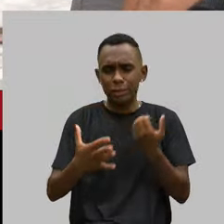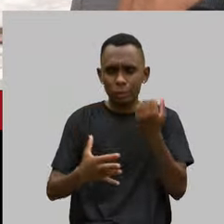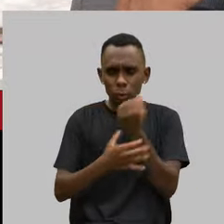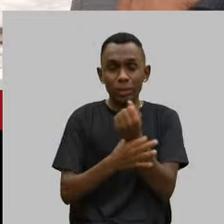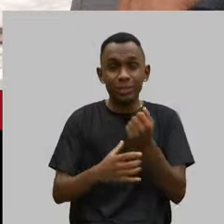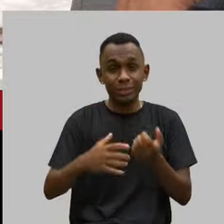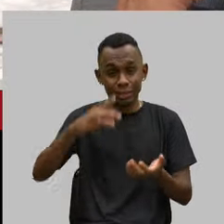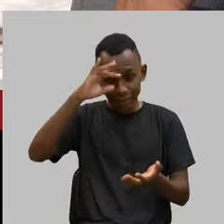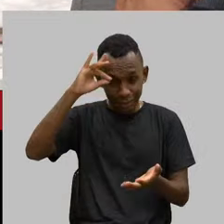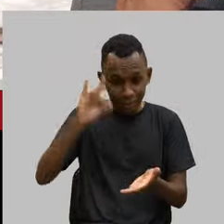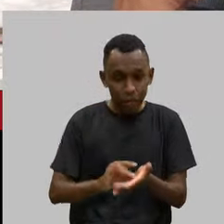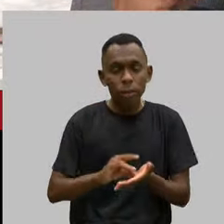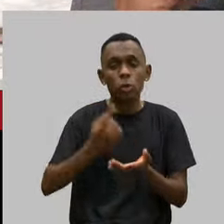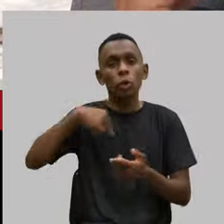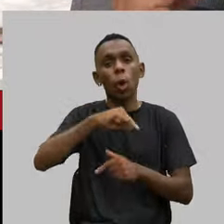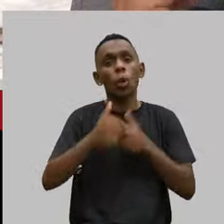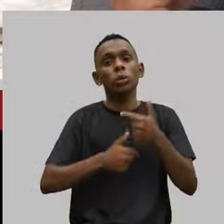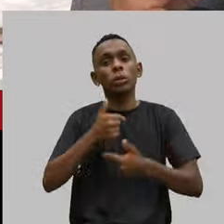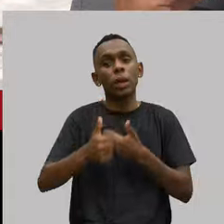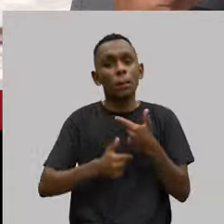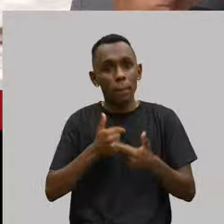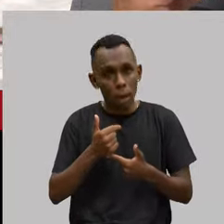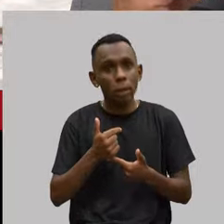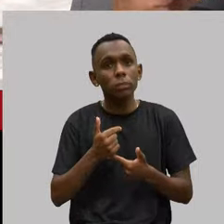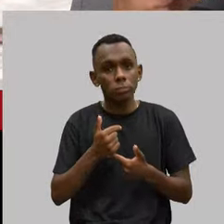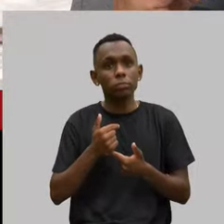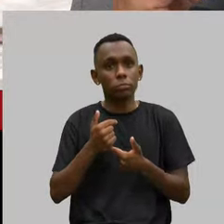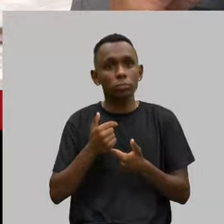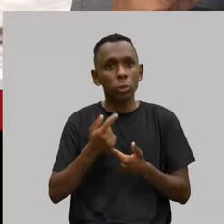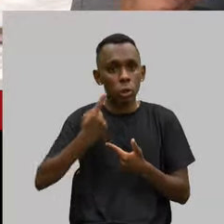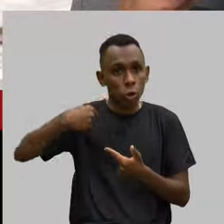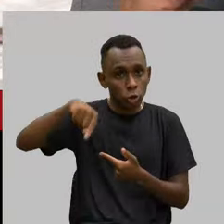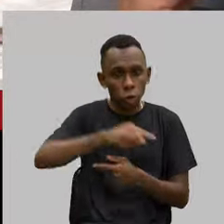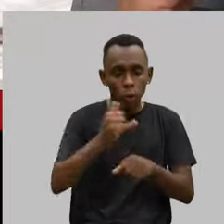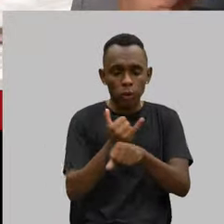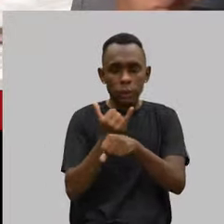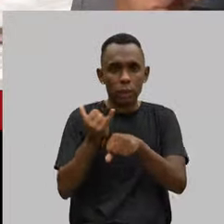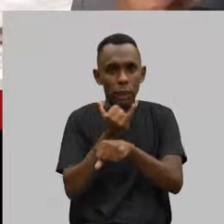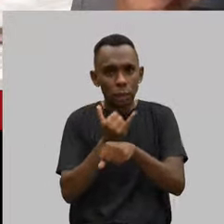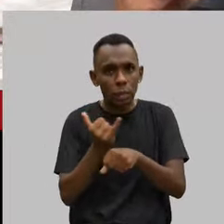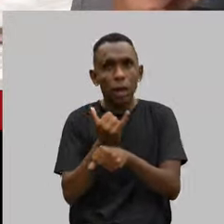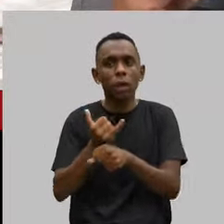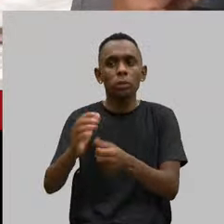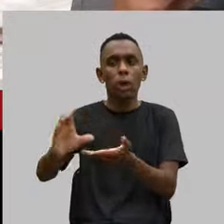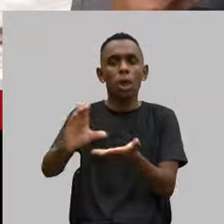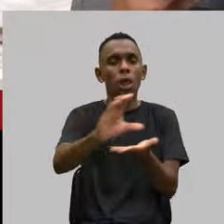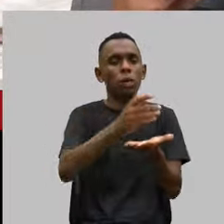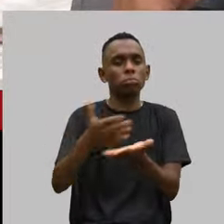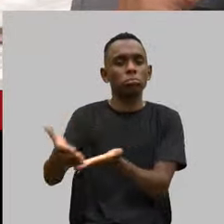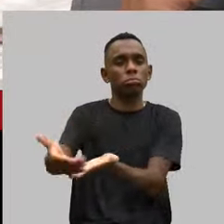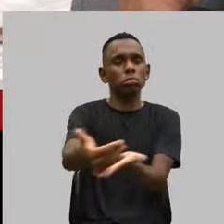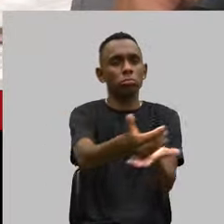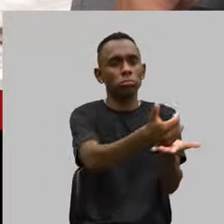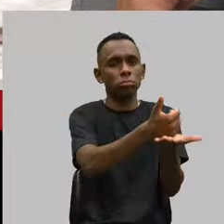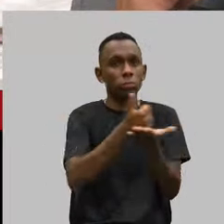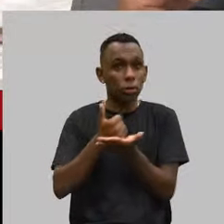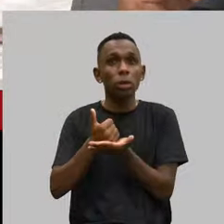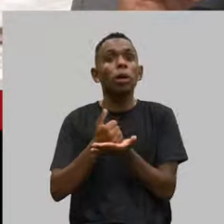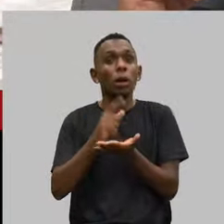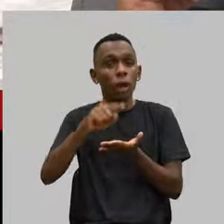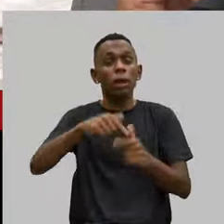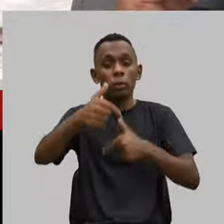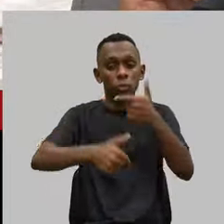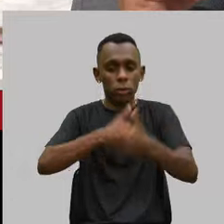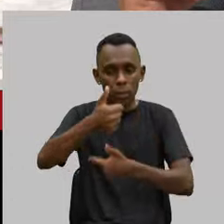eh exercido a nossa as usado as nossas ferramentas de atração de investimento o que tem trazido aí empregos